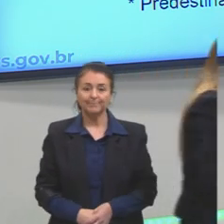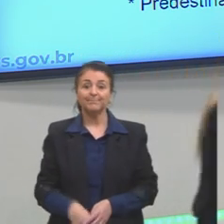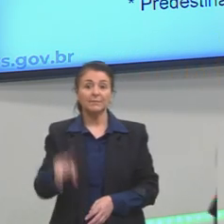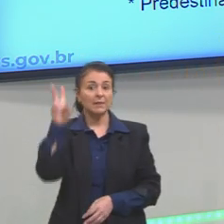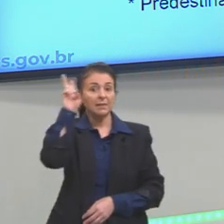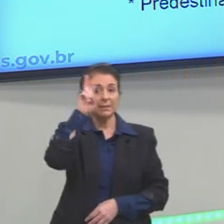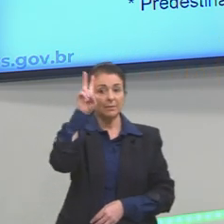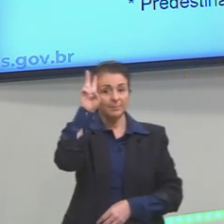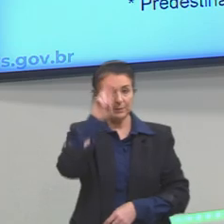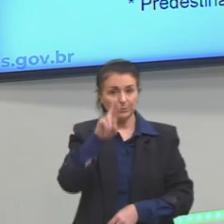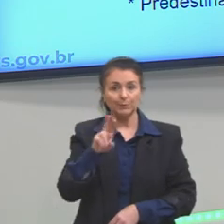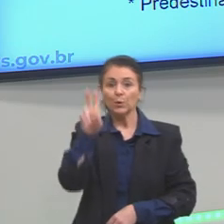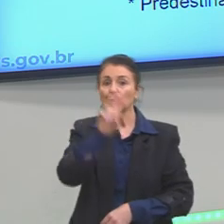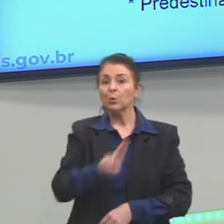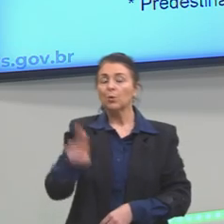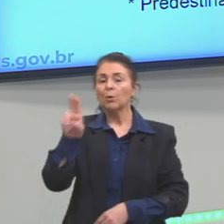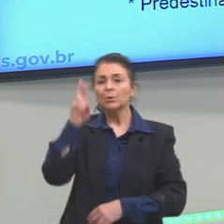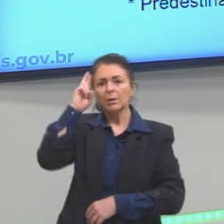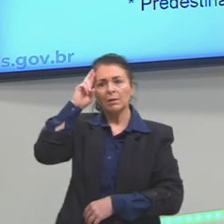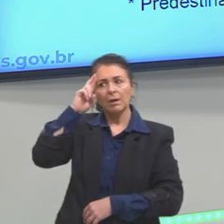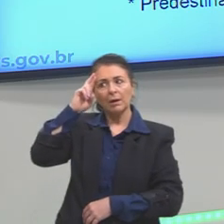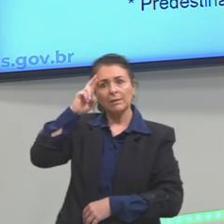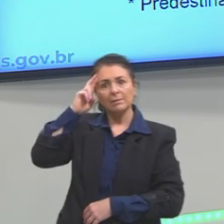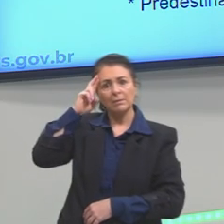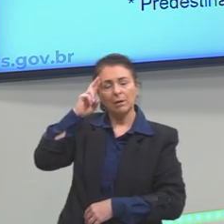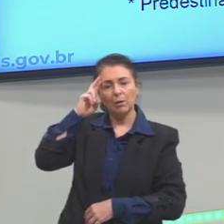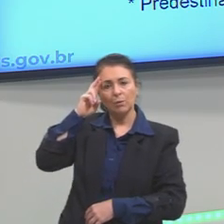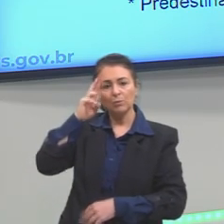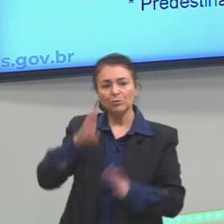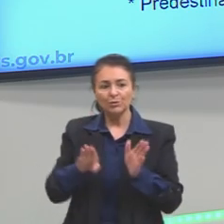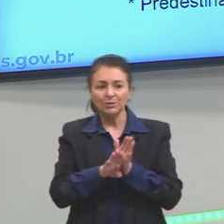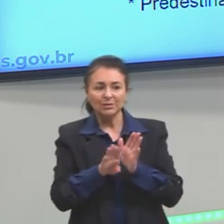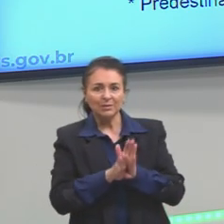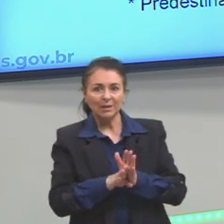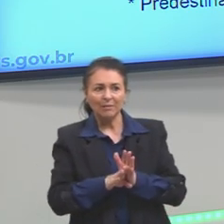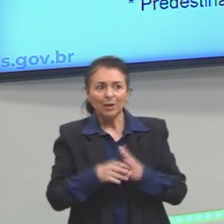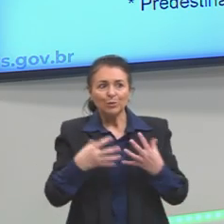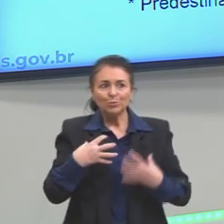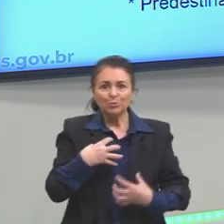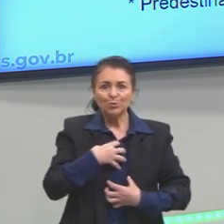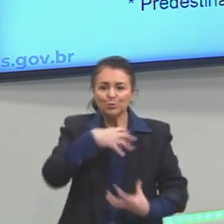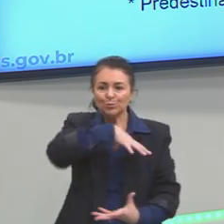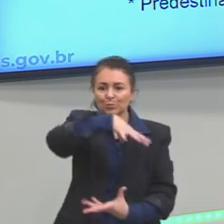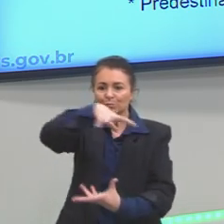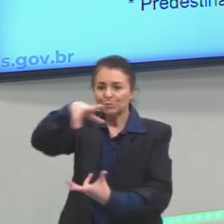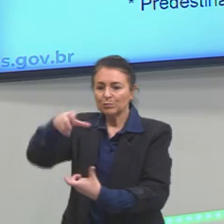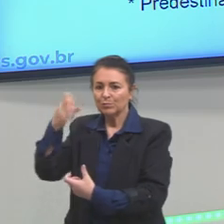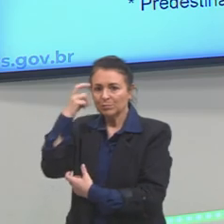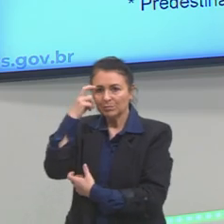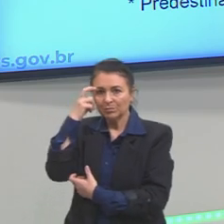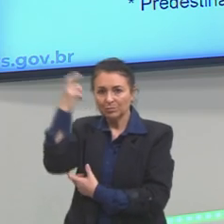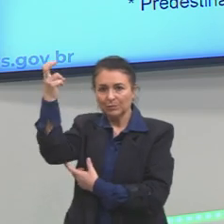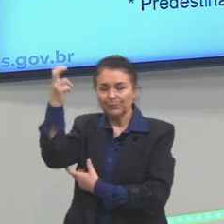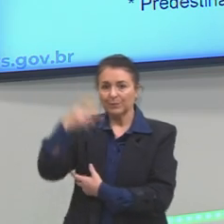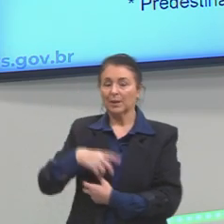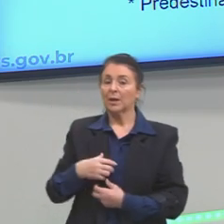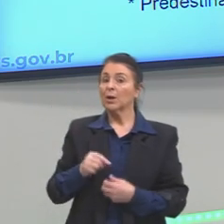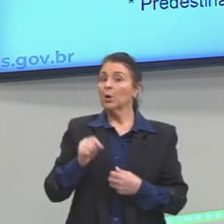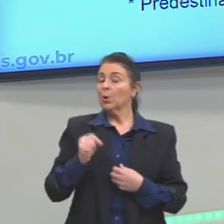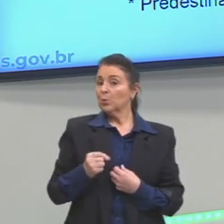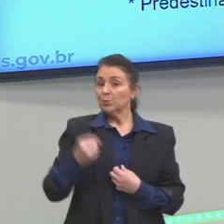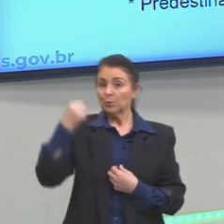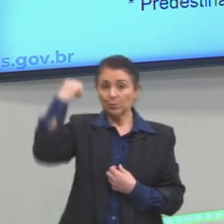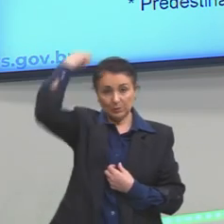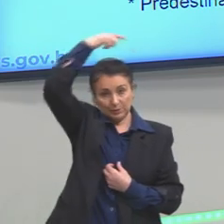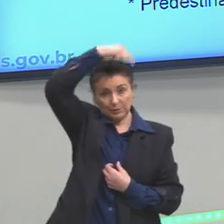e chegava a esse mundo inteligível Santo Agostinho se utiliza disso e o que que ele faça o